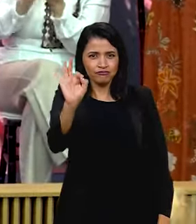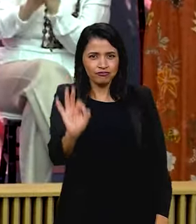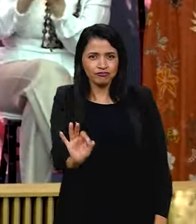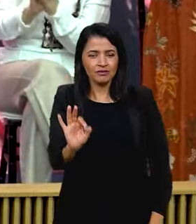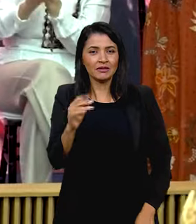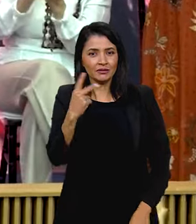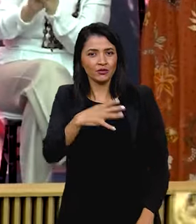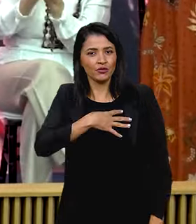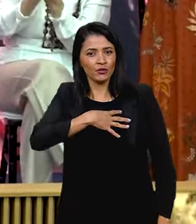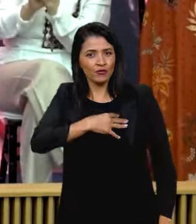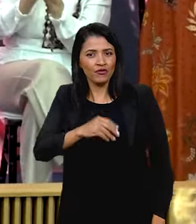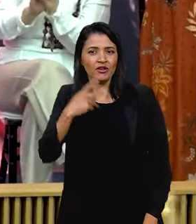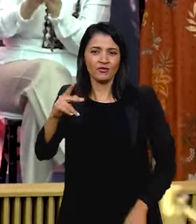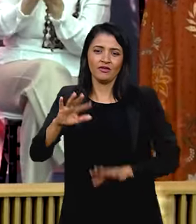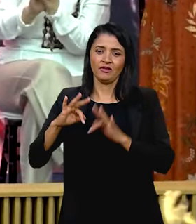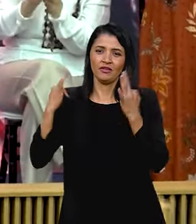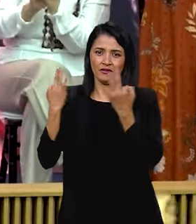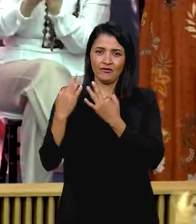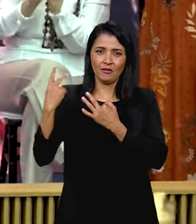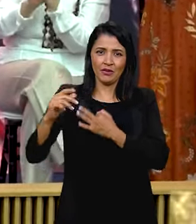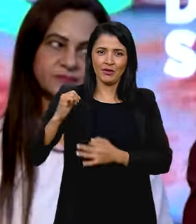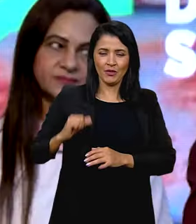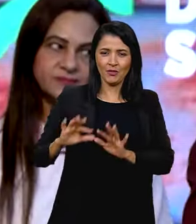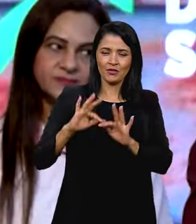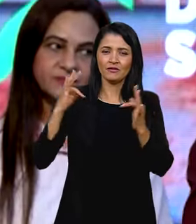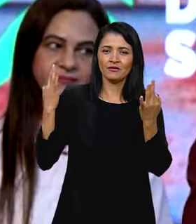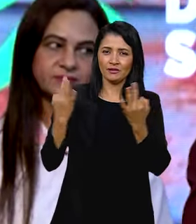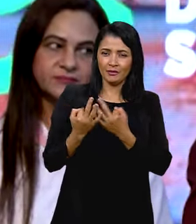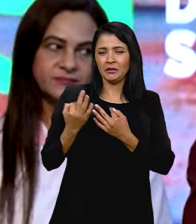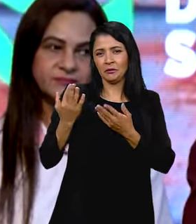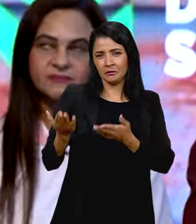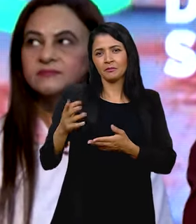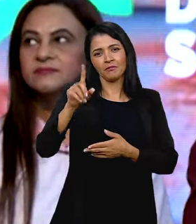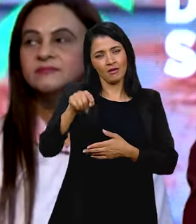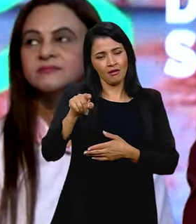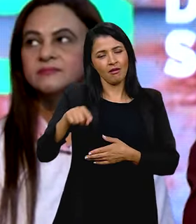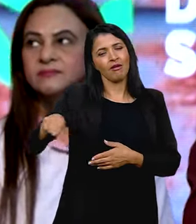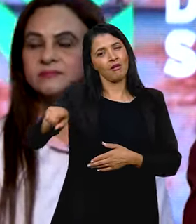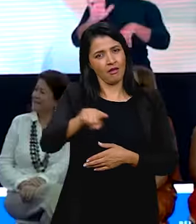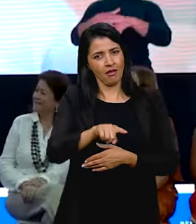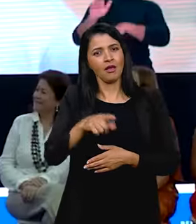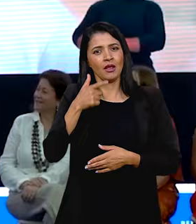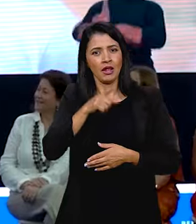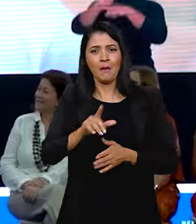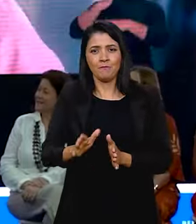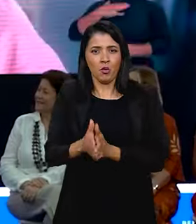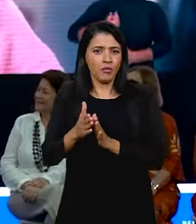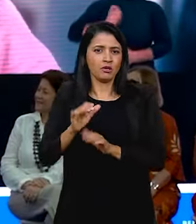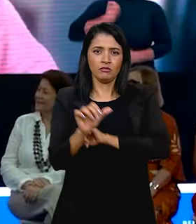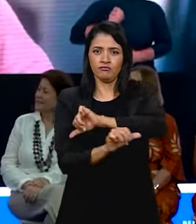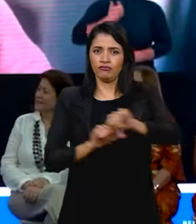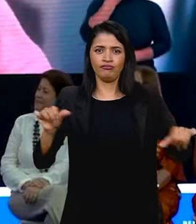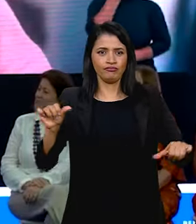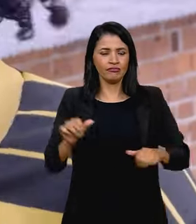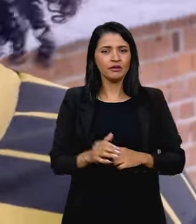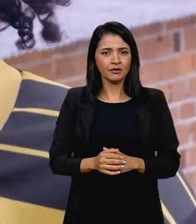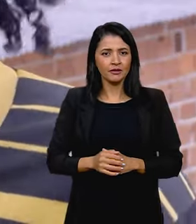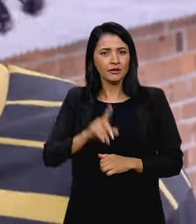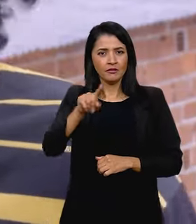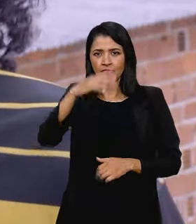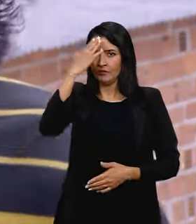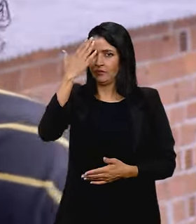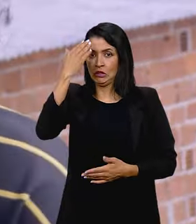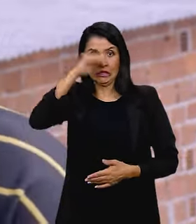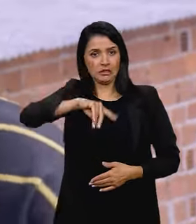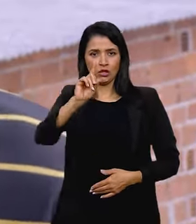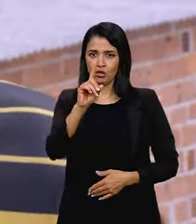64% dos filhos das famílias bolso a família elas saíram da pobreza